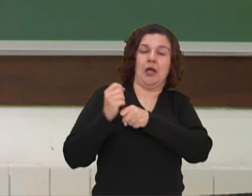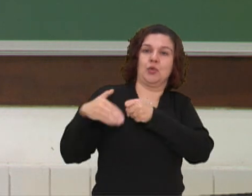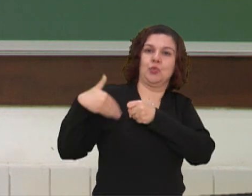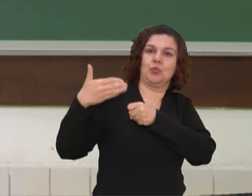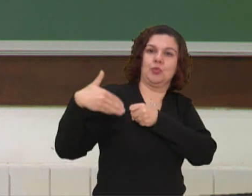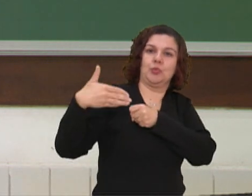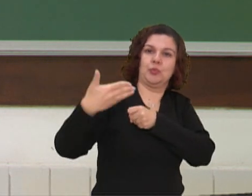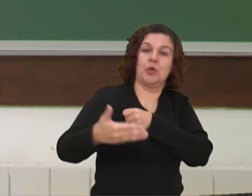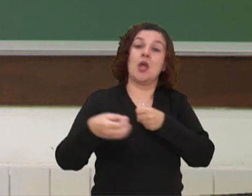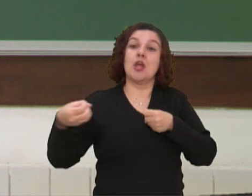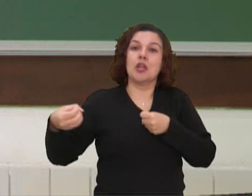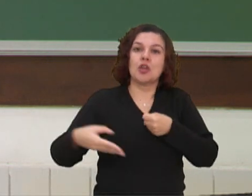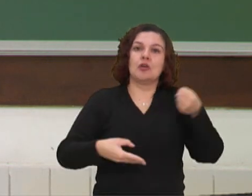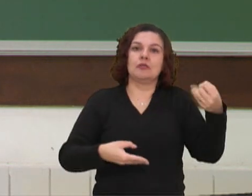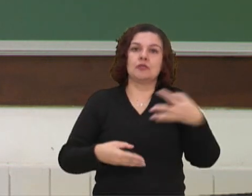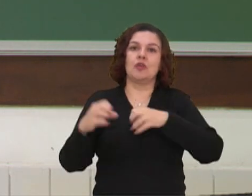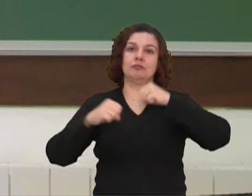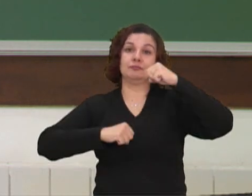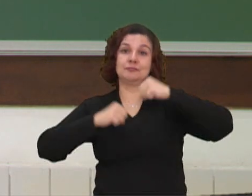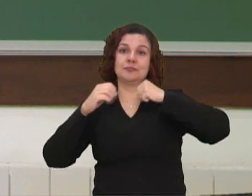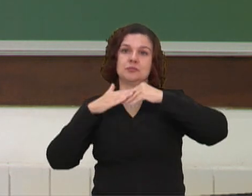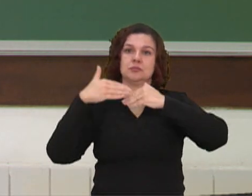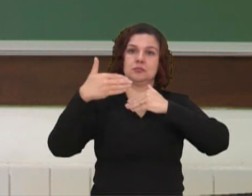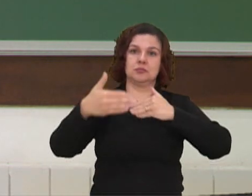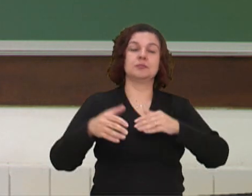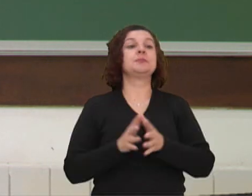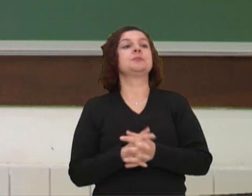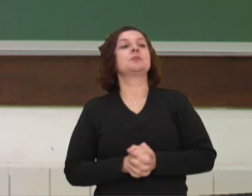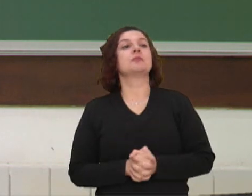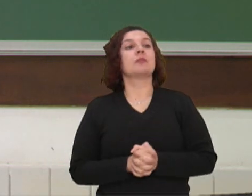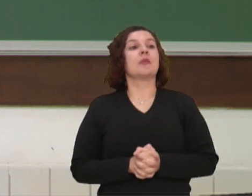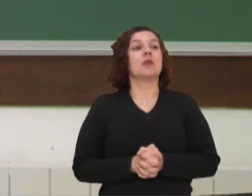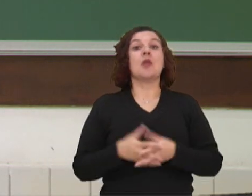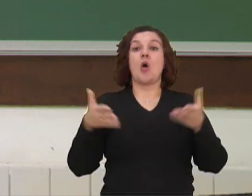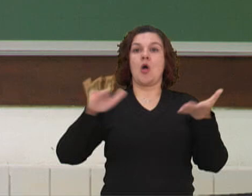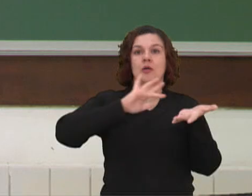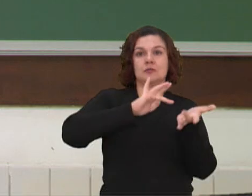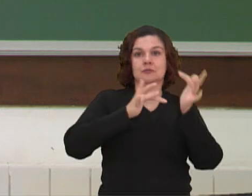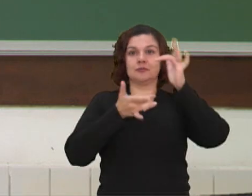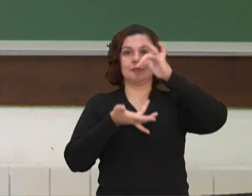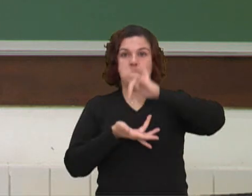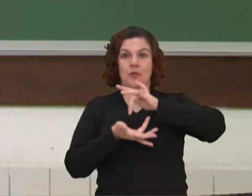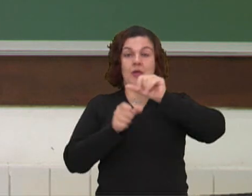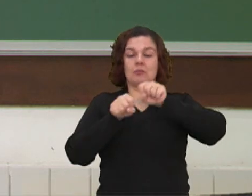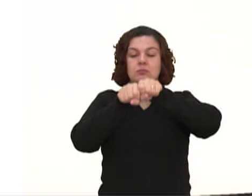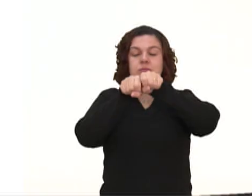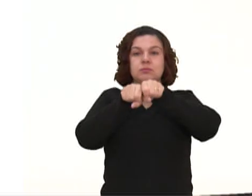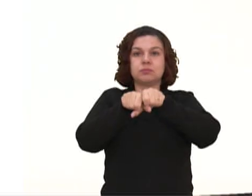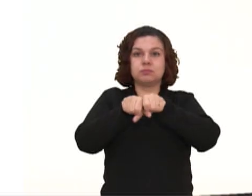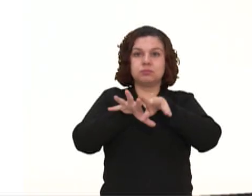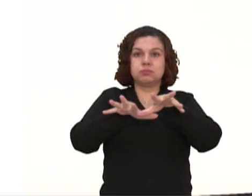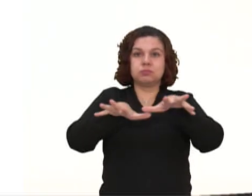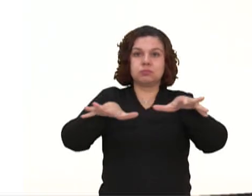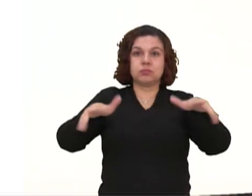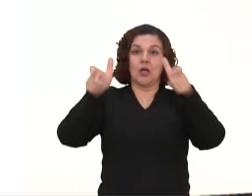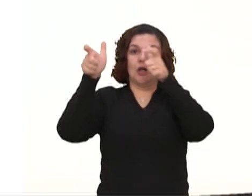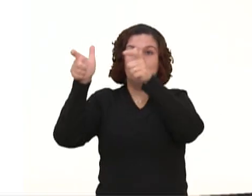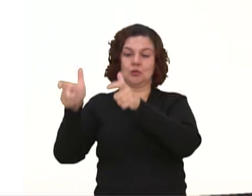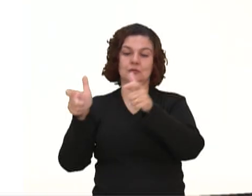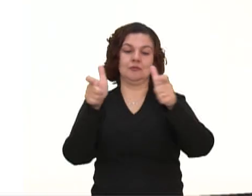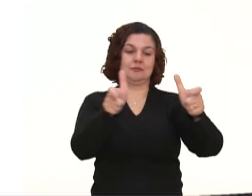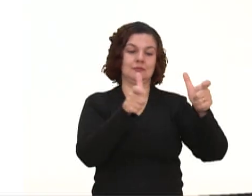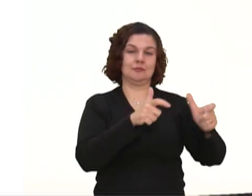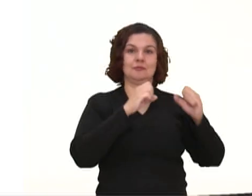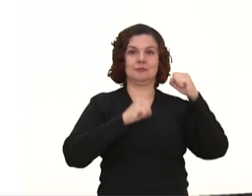que surgem ali para a organização dele próprio. Então, o que nós vamos ter com a globalização? A dispersão espacial da